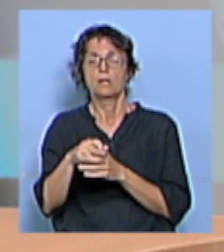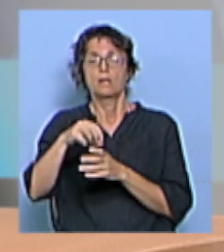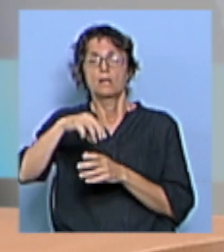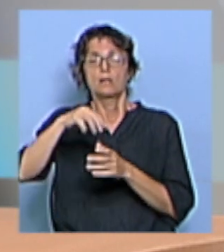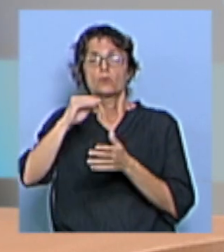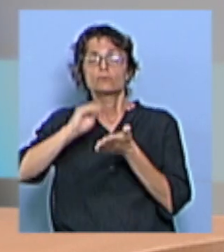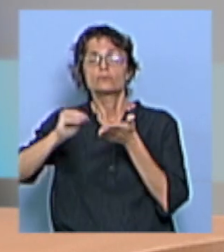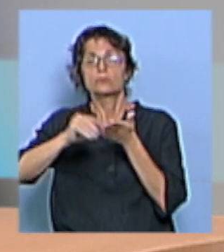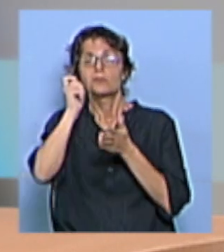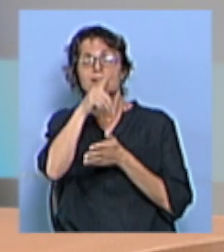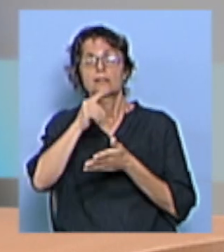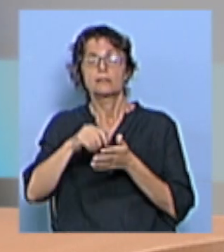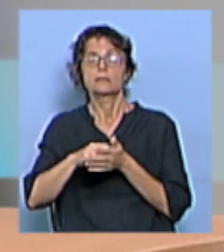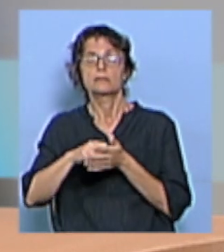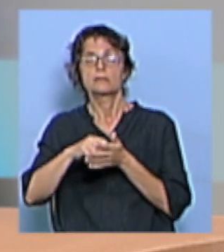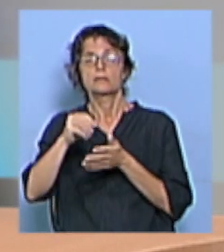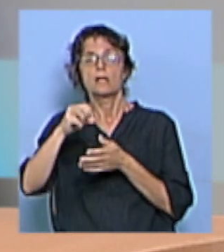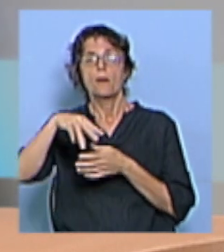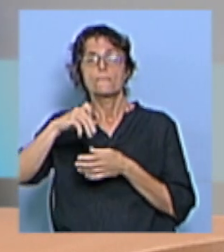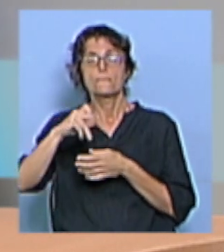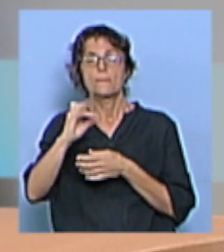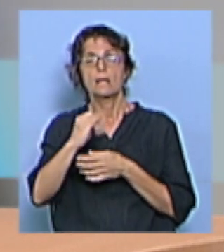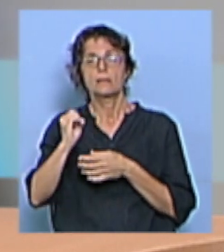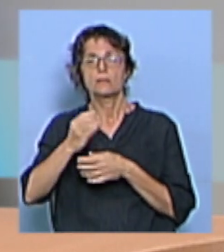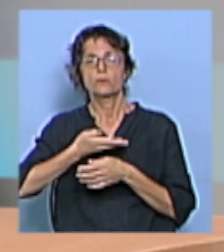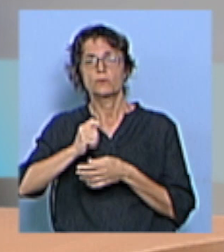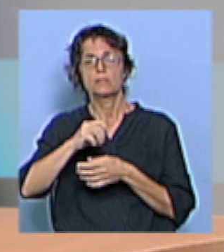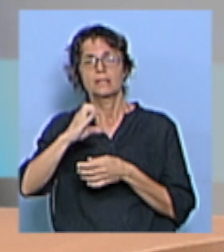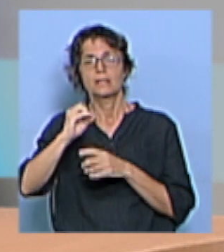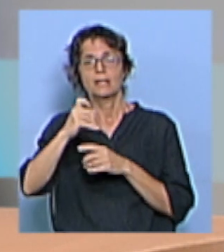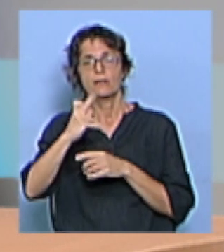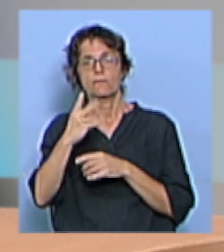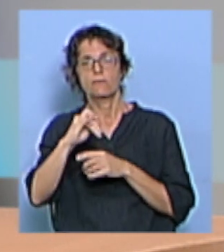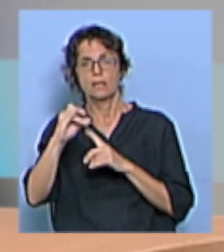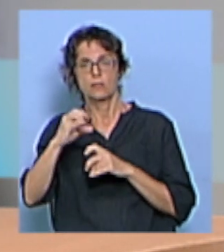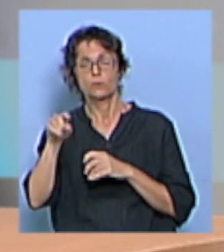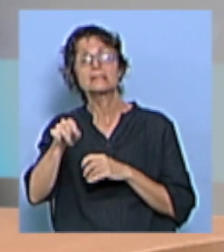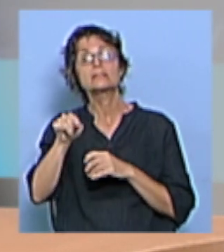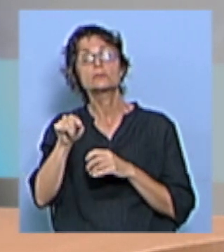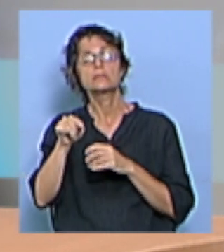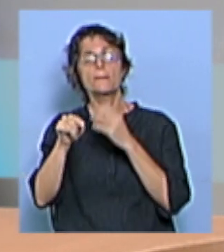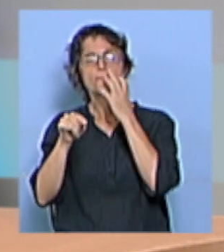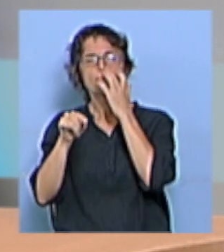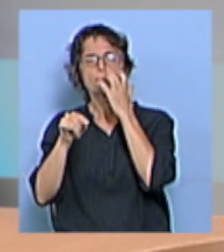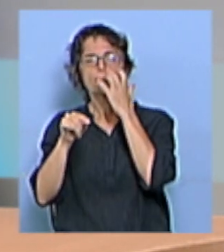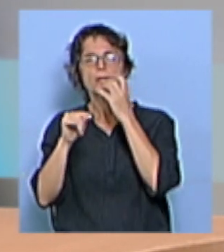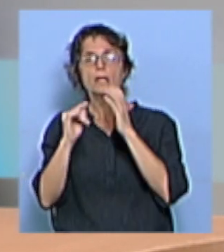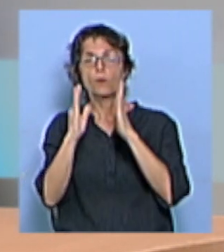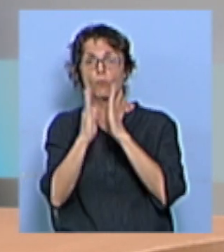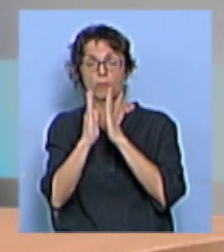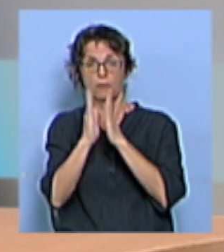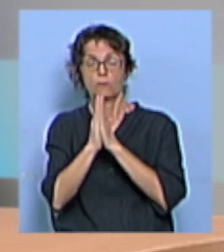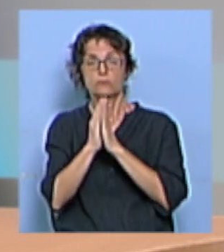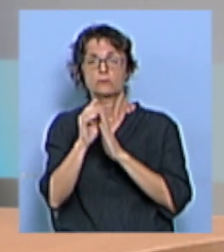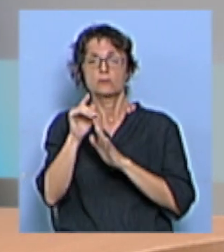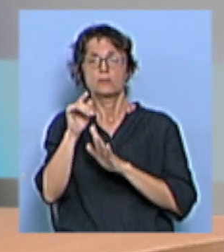Carvalho, chama-se Um Deus Passeante sobre a Brisa da Tarde. E é um livro sobre o aparecimento dos cristãos aqui